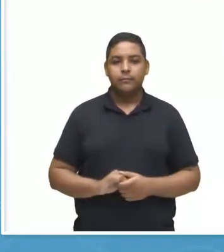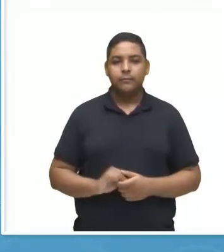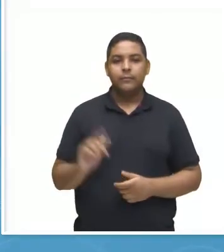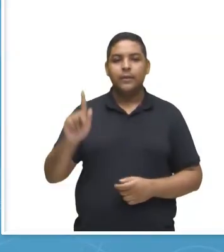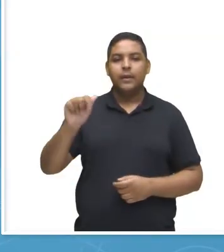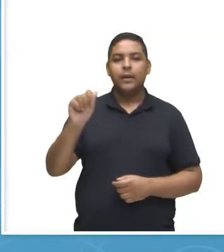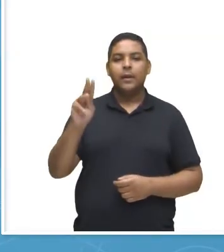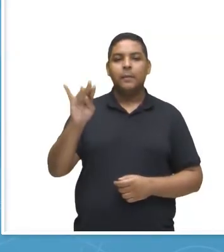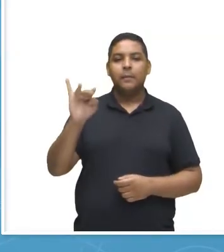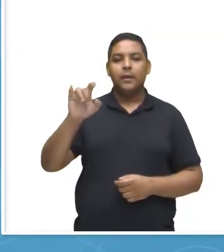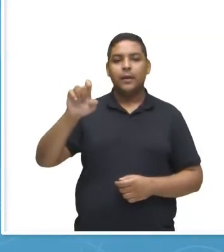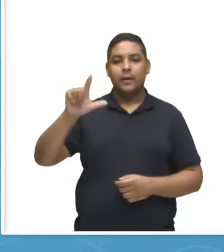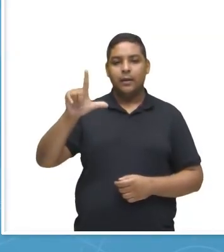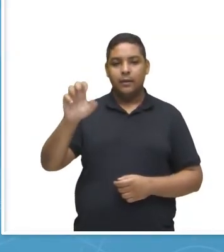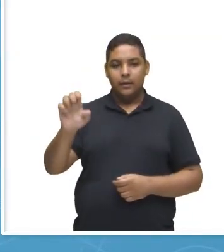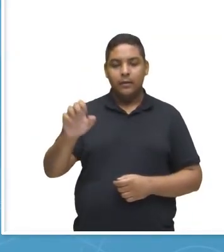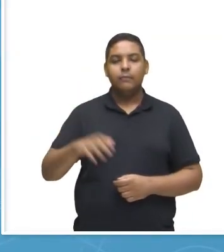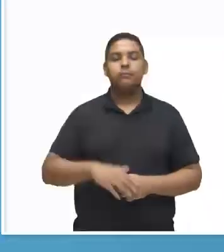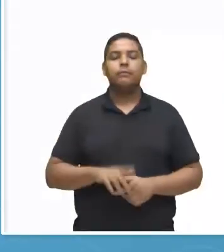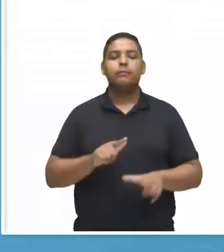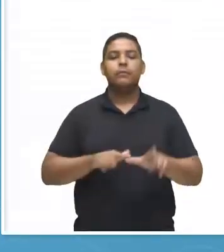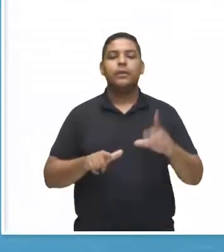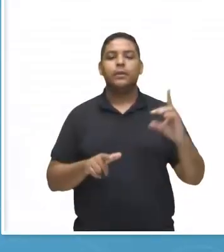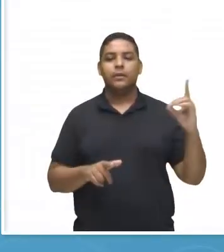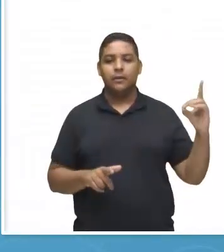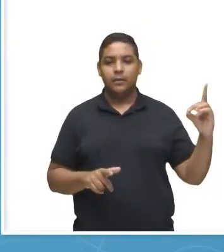Gabriele, né? Letra D.